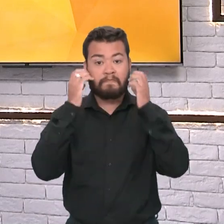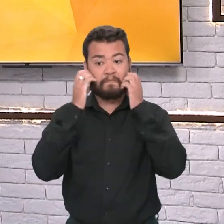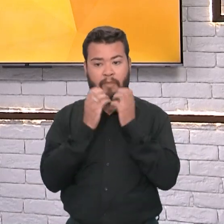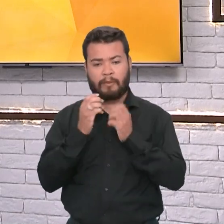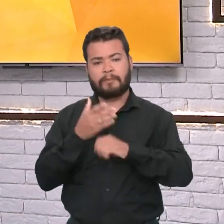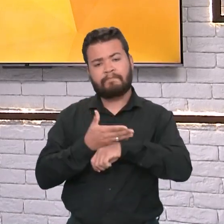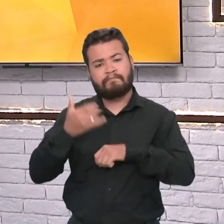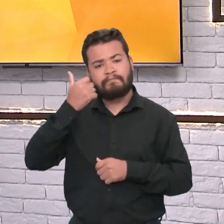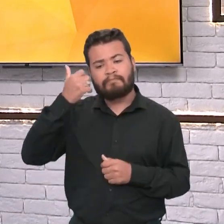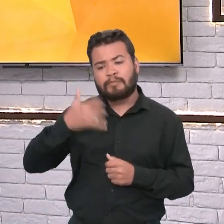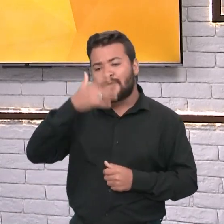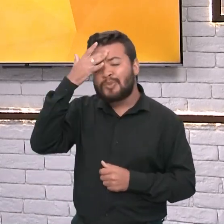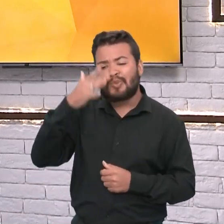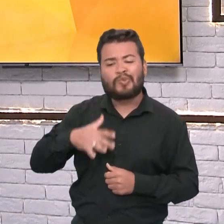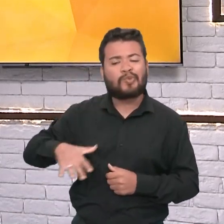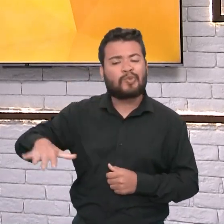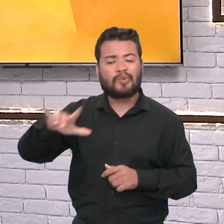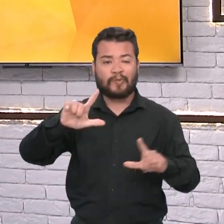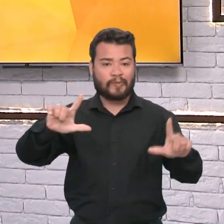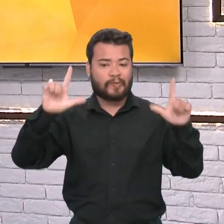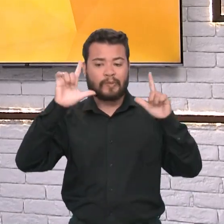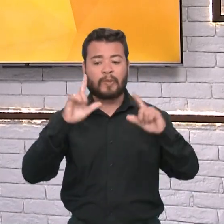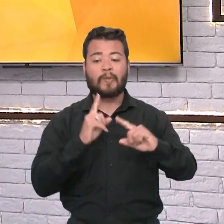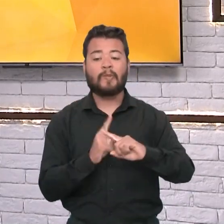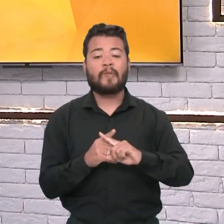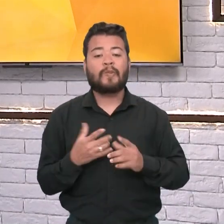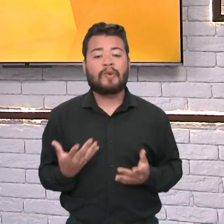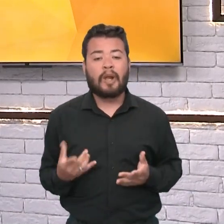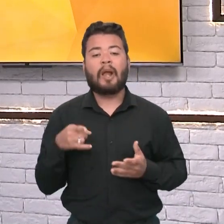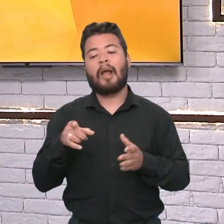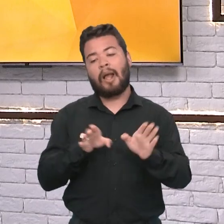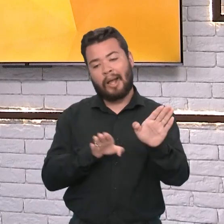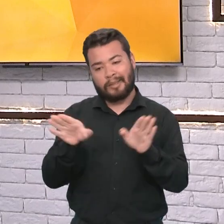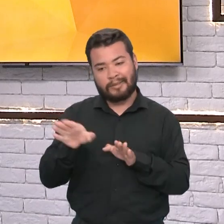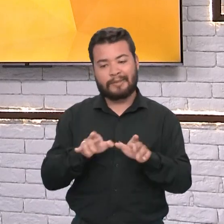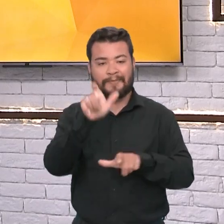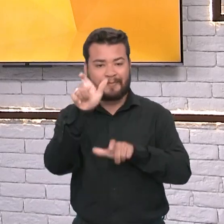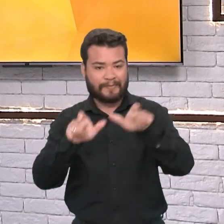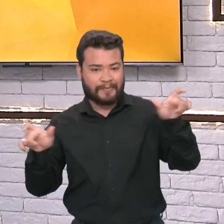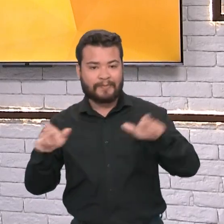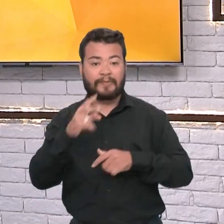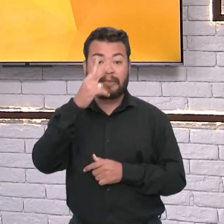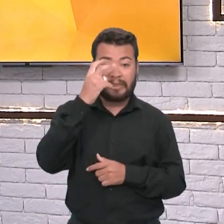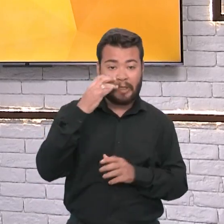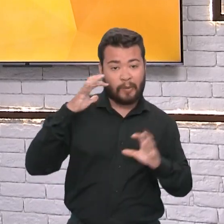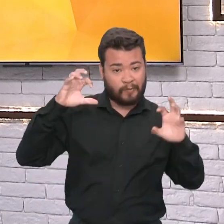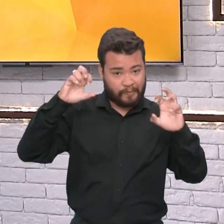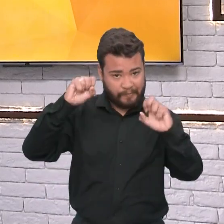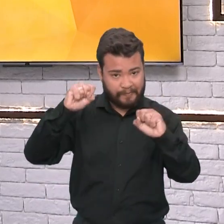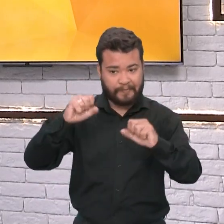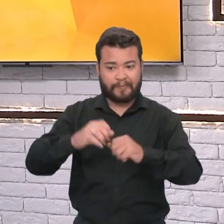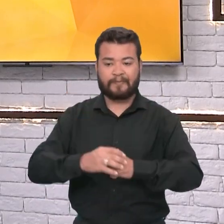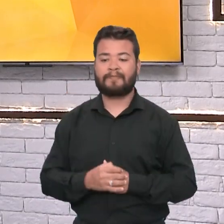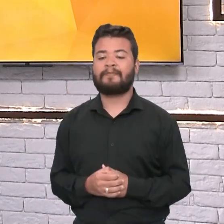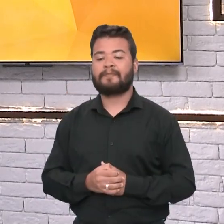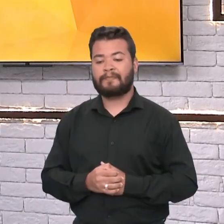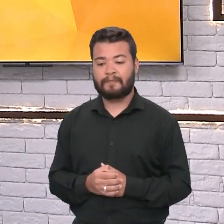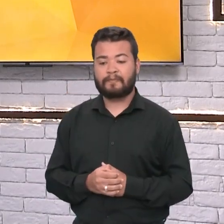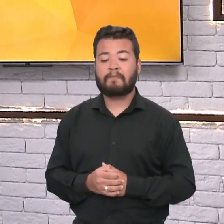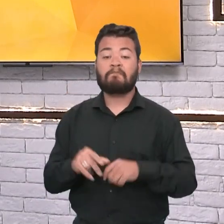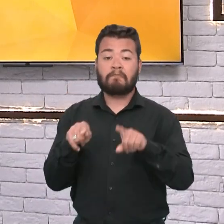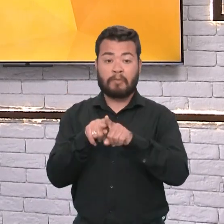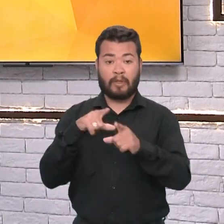faço a descrição de todas as pessoas que aparecem aqui na telinha para tornar a programação mais acessível ao nosso público cego e de baixa visão.